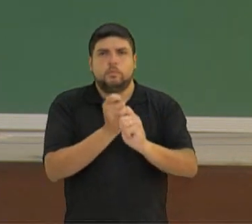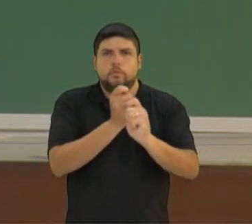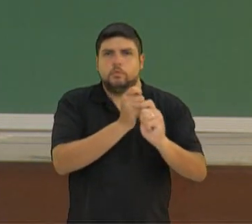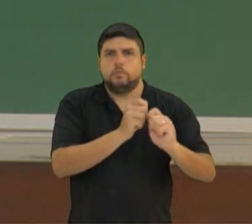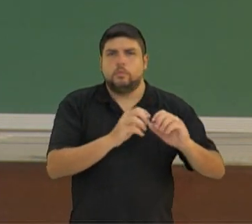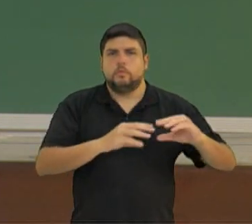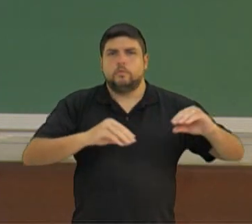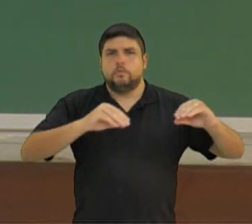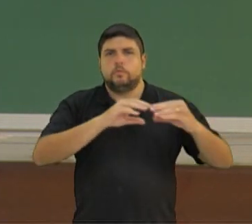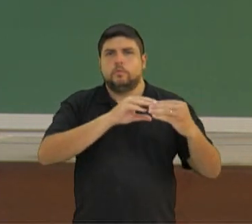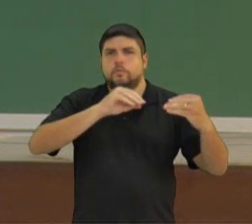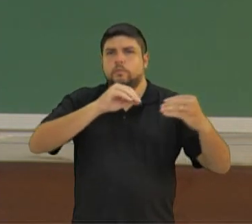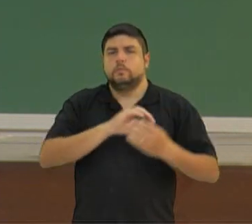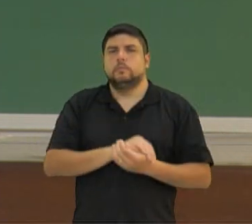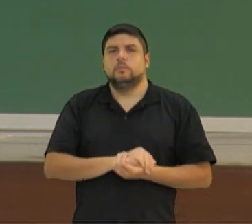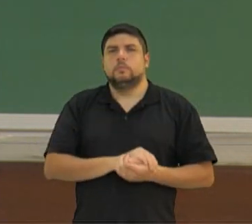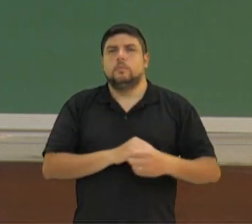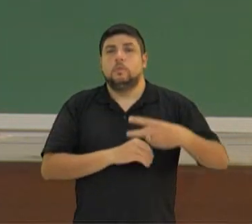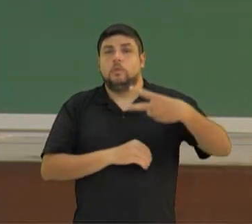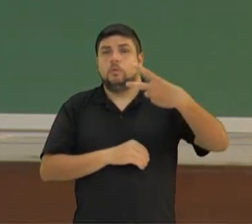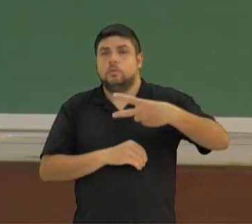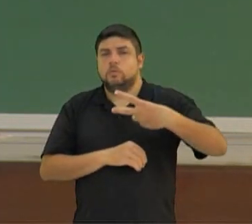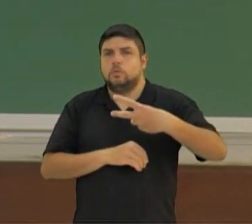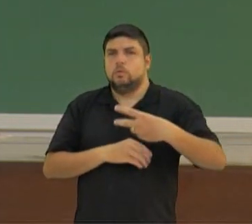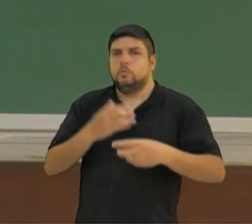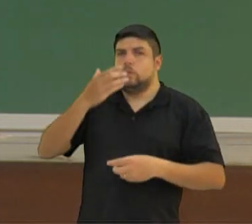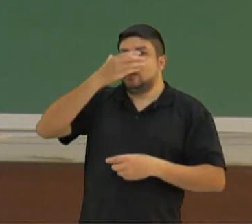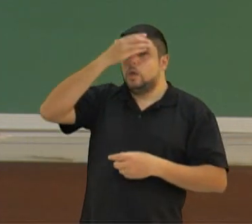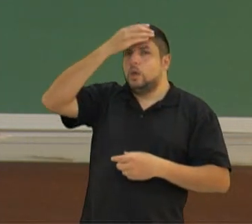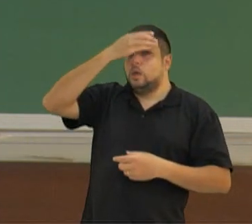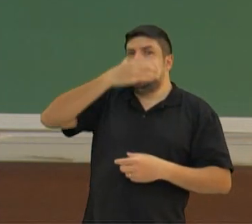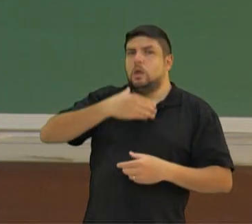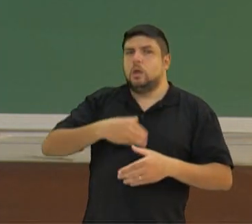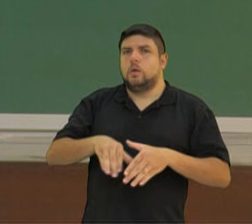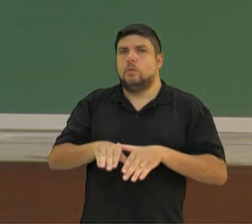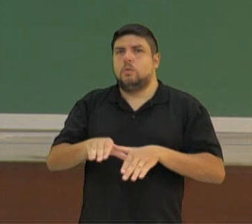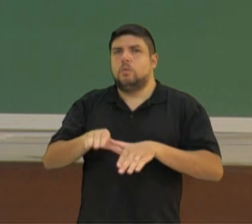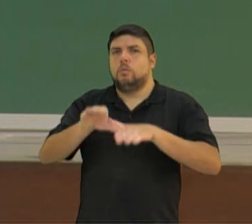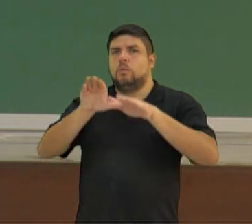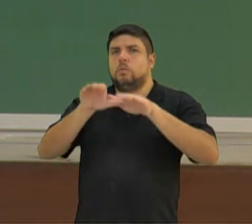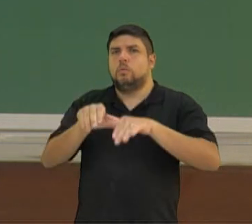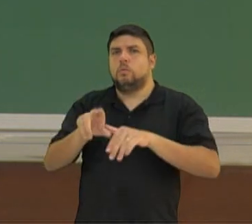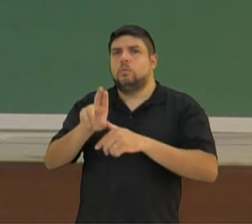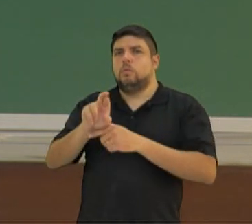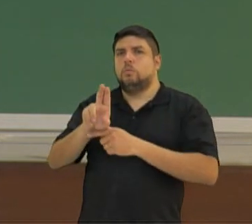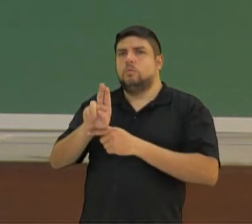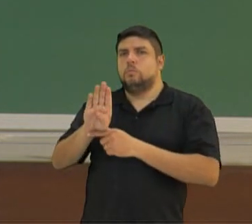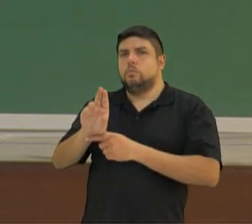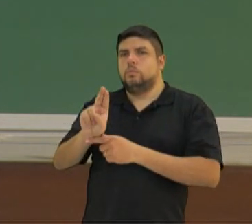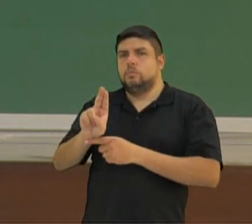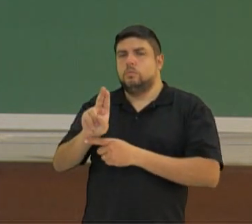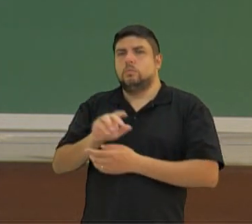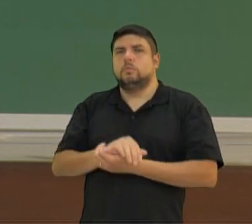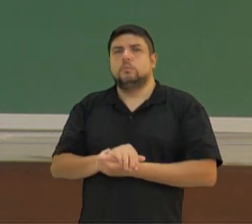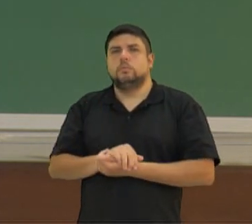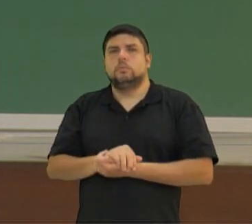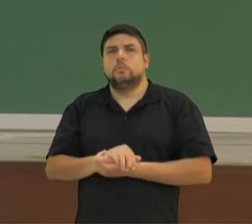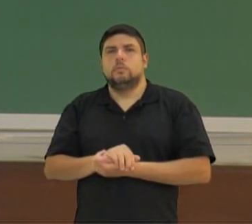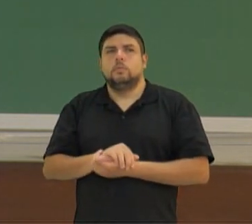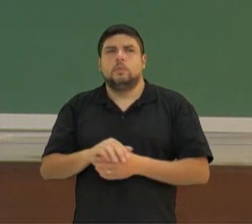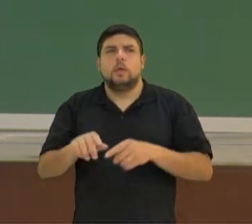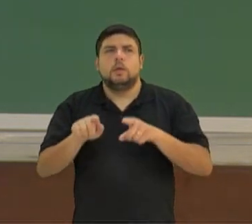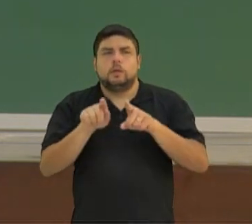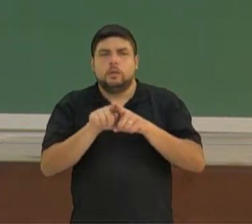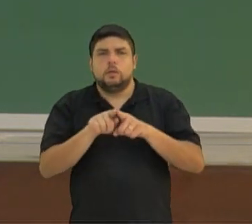segundo aqui, cabeça de urubu, que eles colocavam também. E cabeças de aves, né? Eles usavam